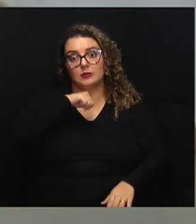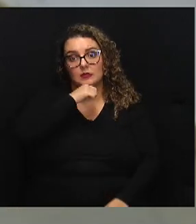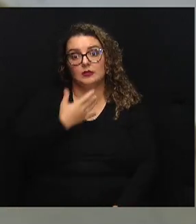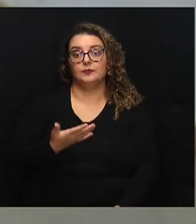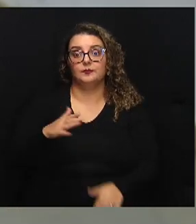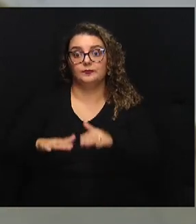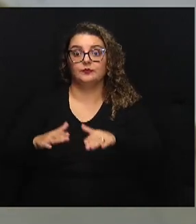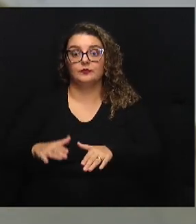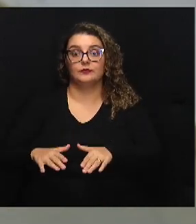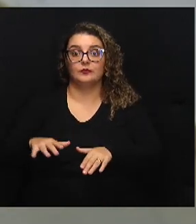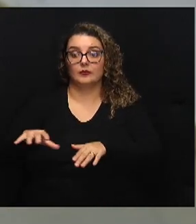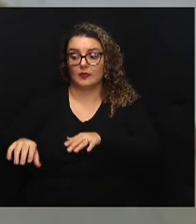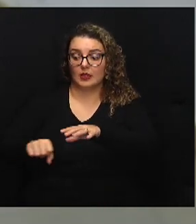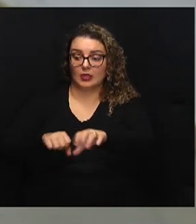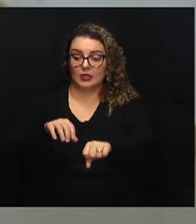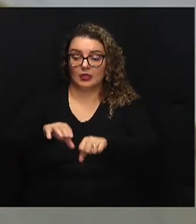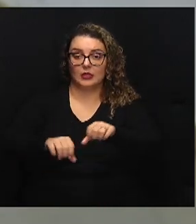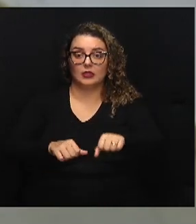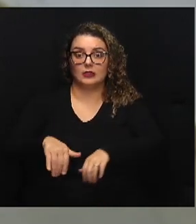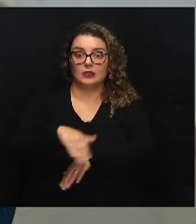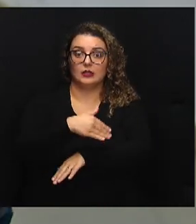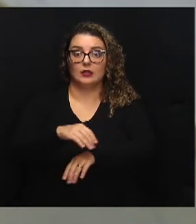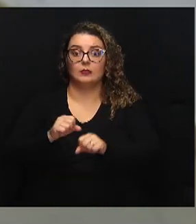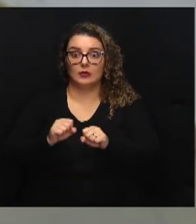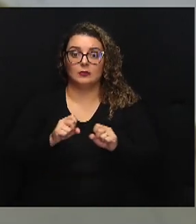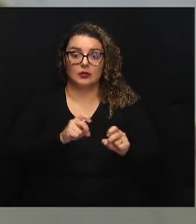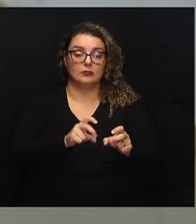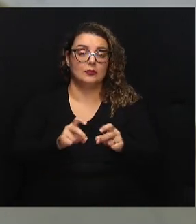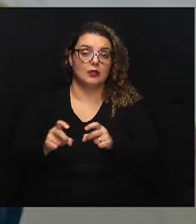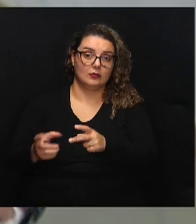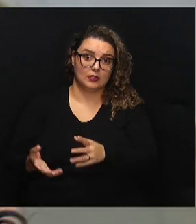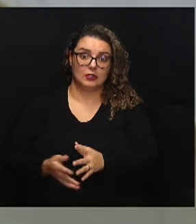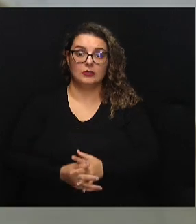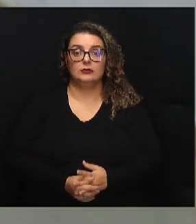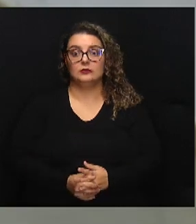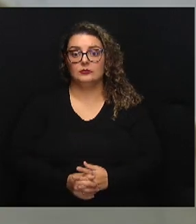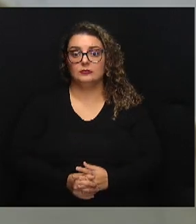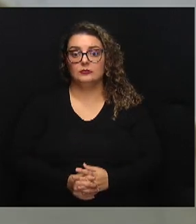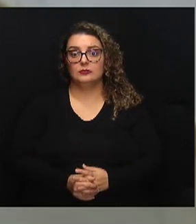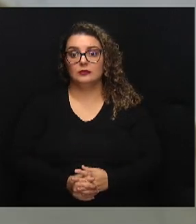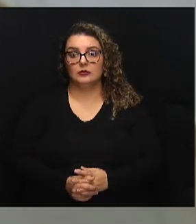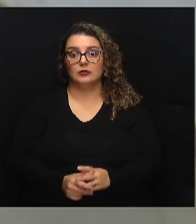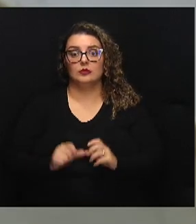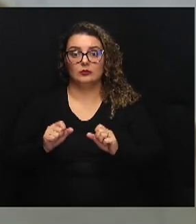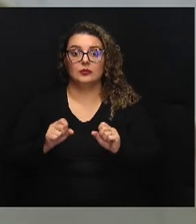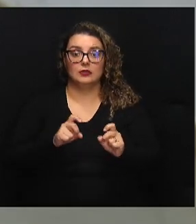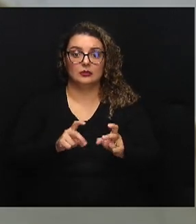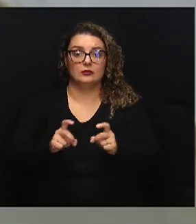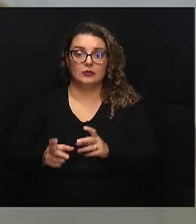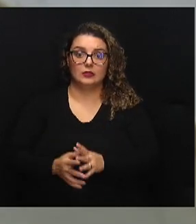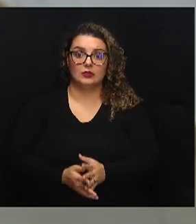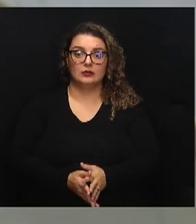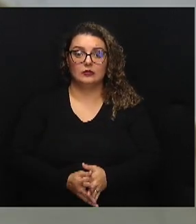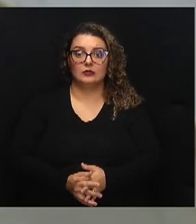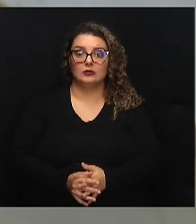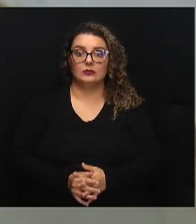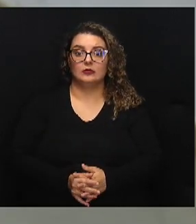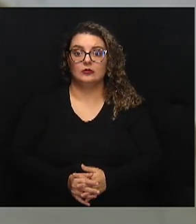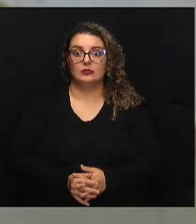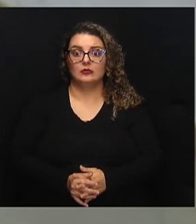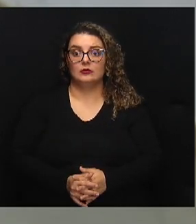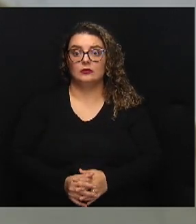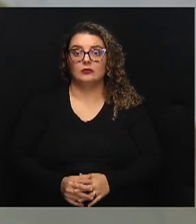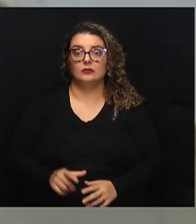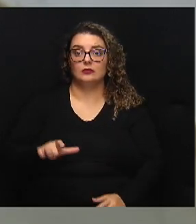vezes catar coisas na rua para poder vender o que eu pudesse vender. Eu ia num